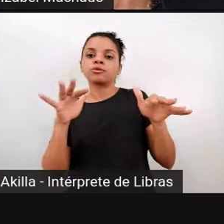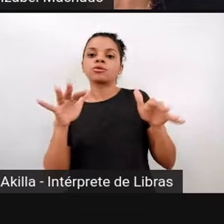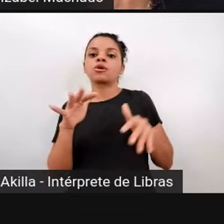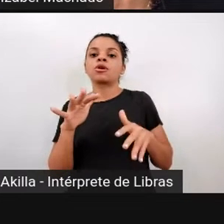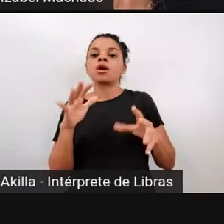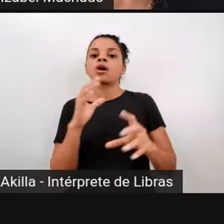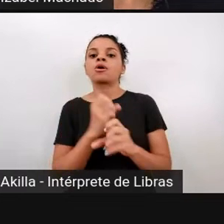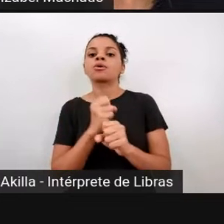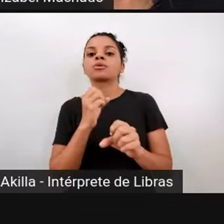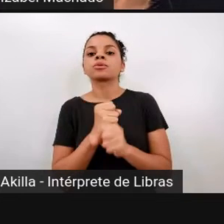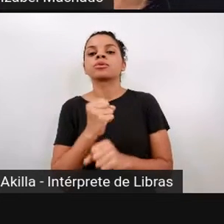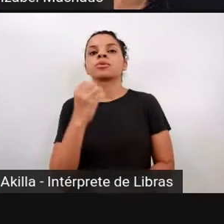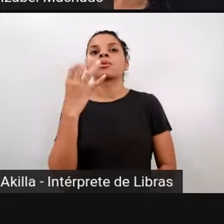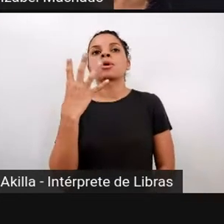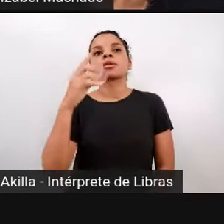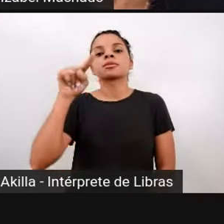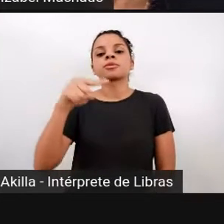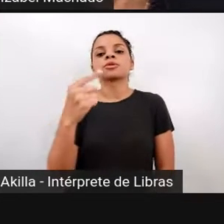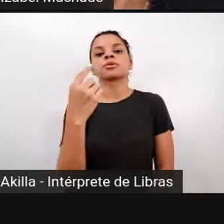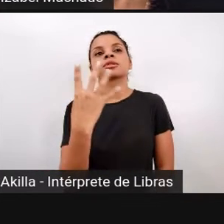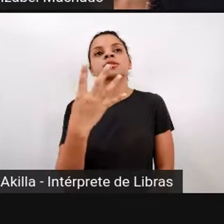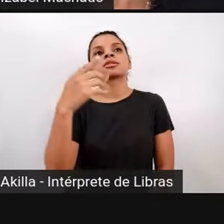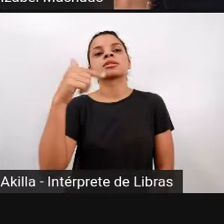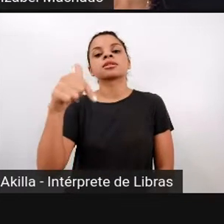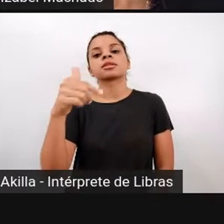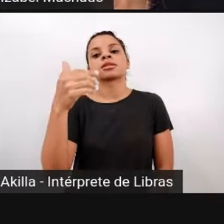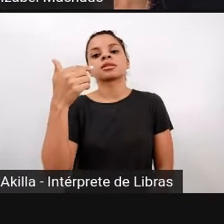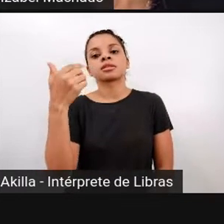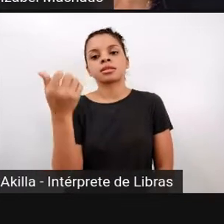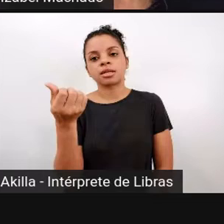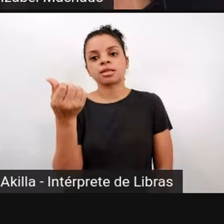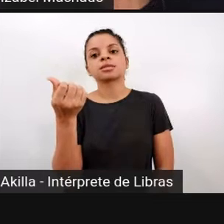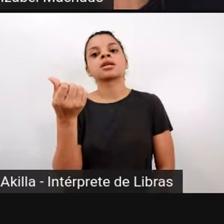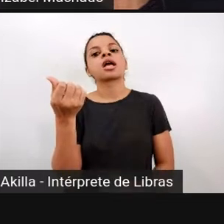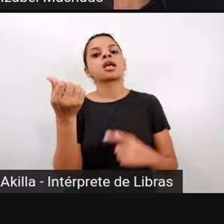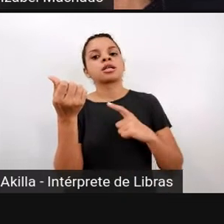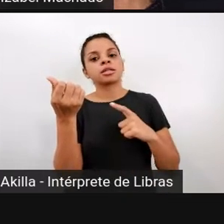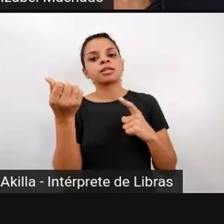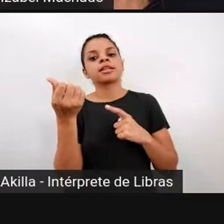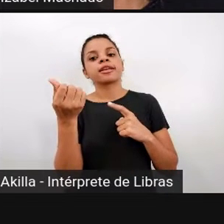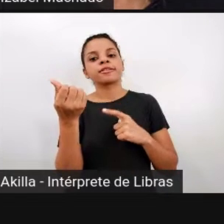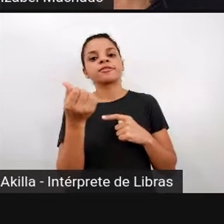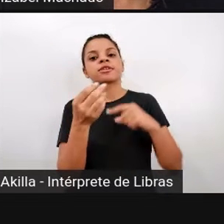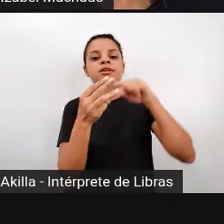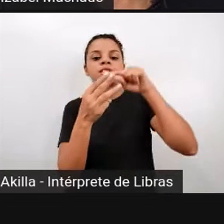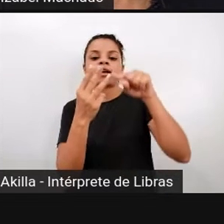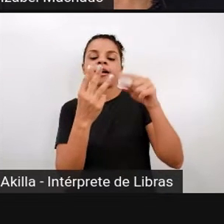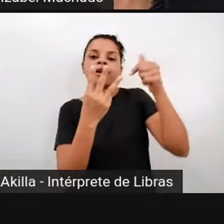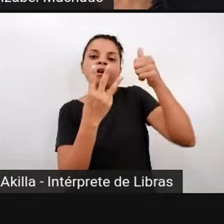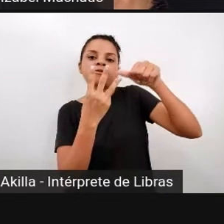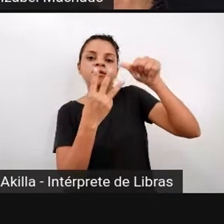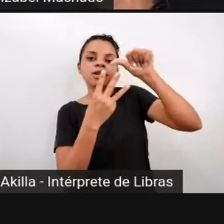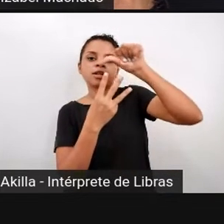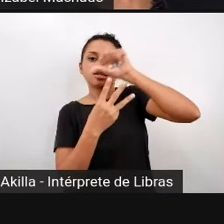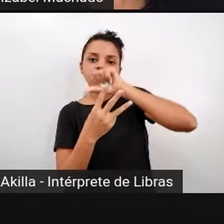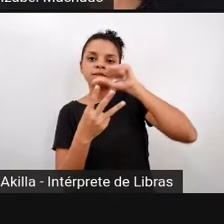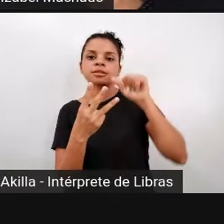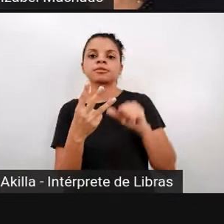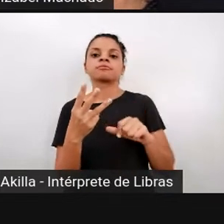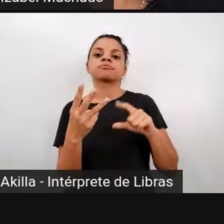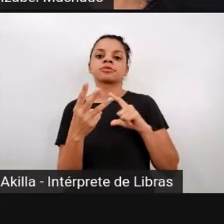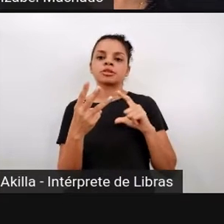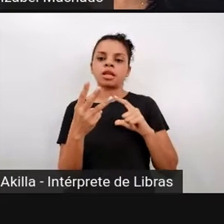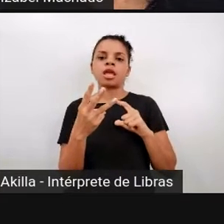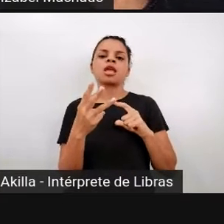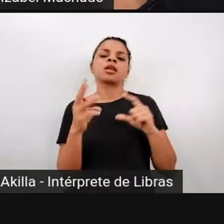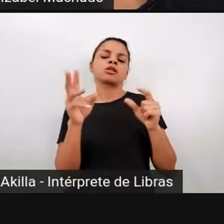4.466 informações chegaram ao Comprove para serem verificadas, mas, é claro, há um critério de checagem.